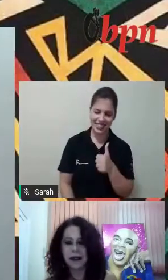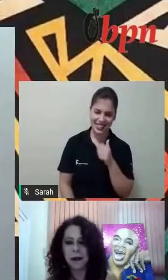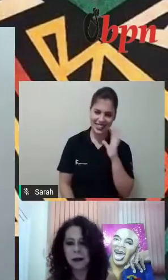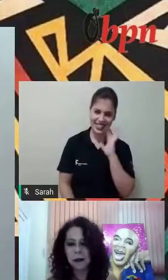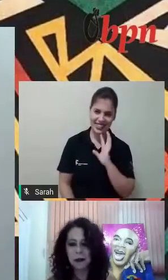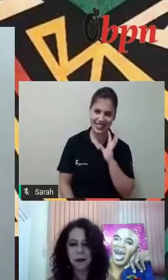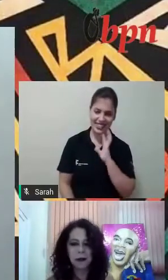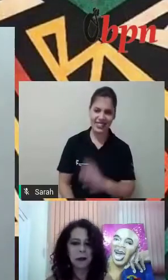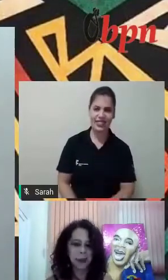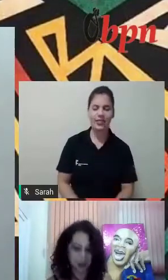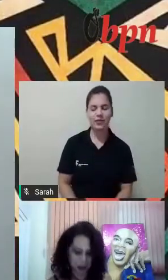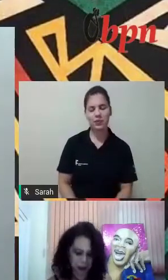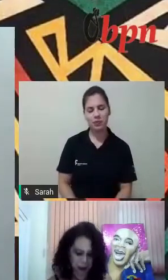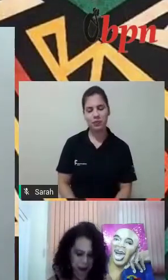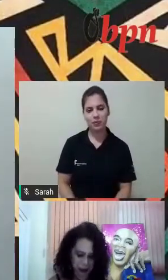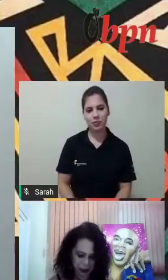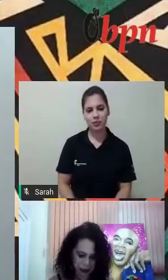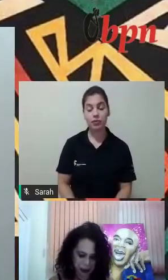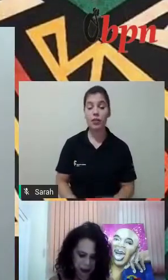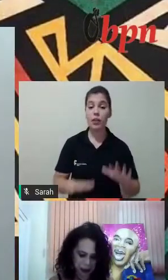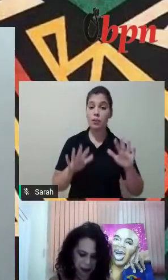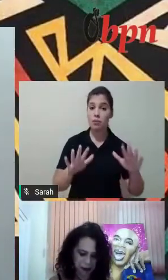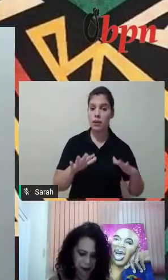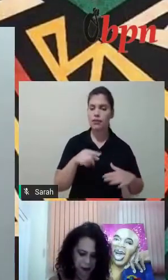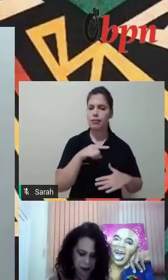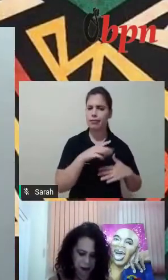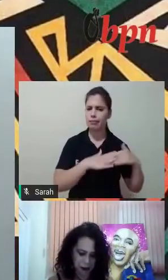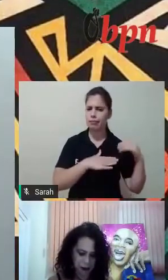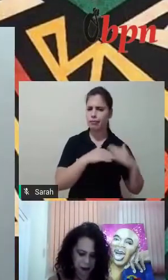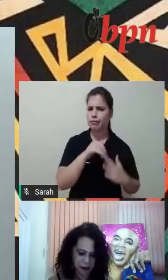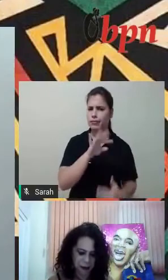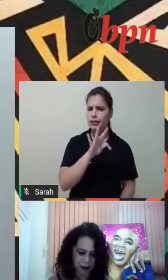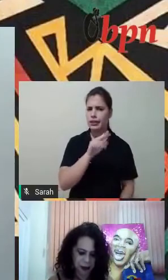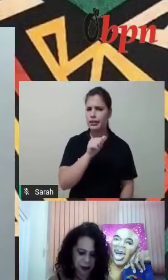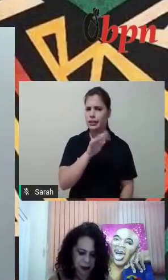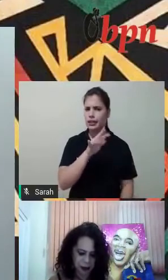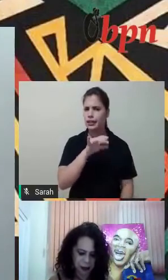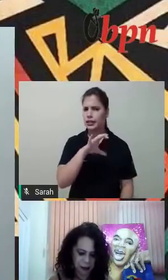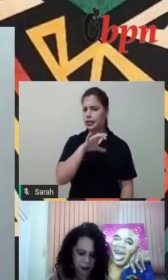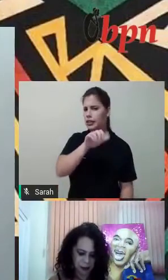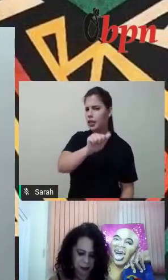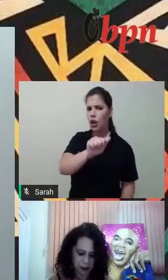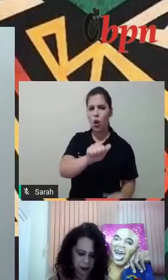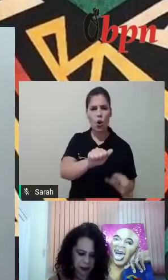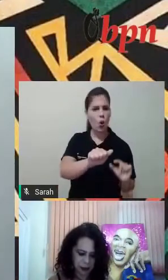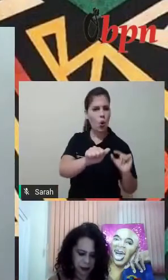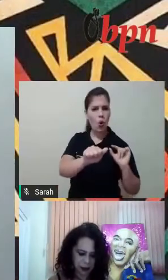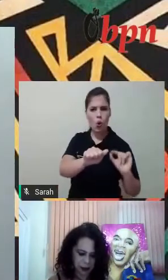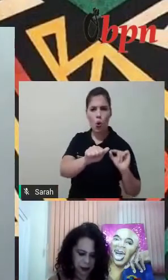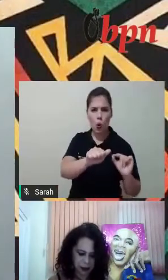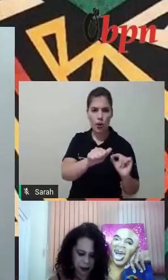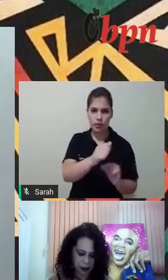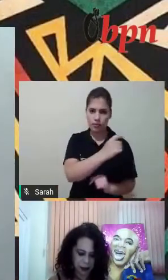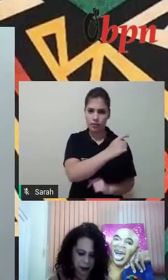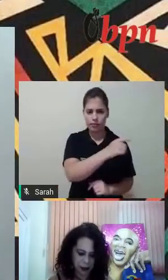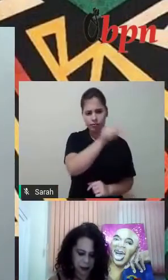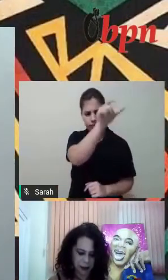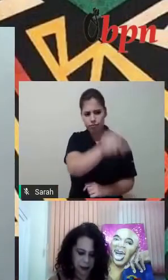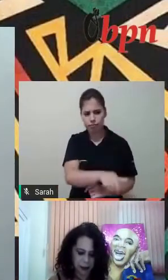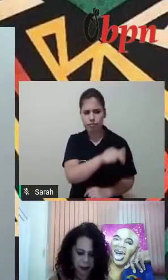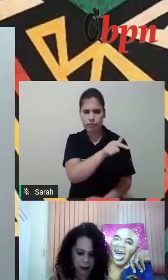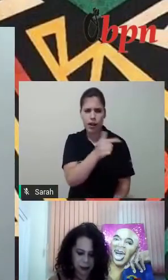a tática, o Michel de Certeau vai dizer que a tática é a arma do fraco. Fraco no